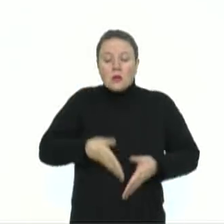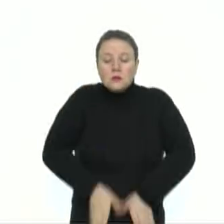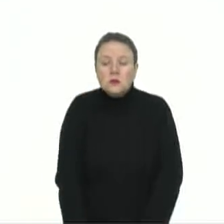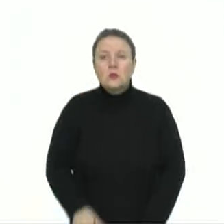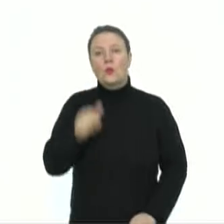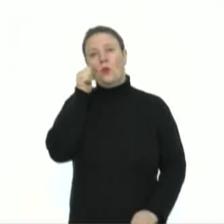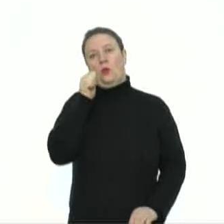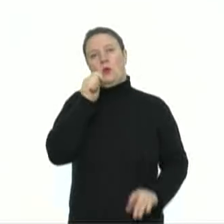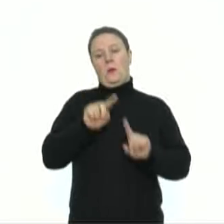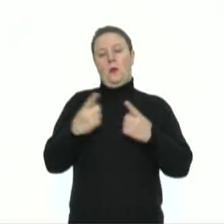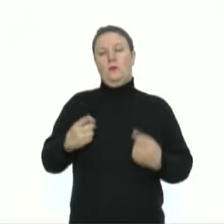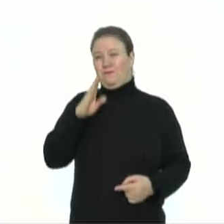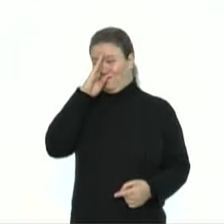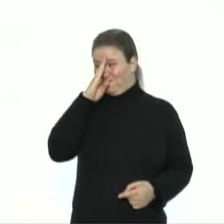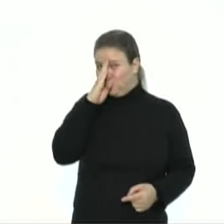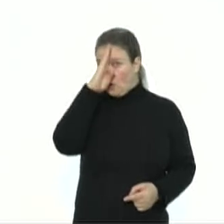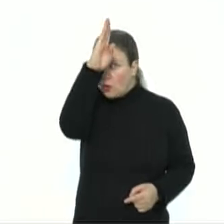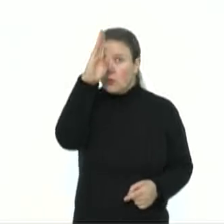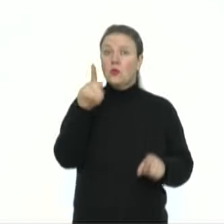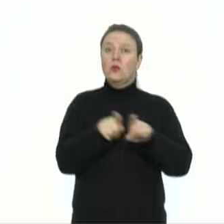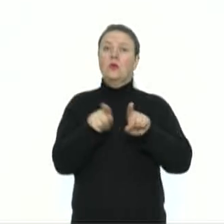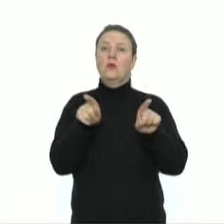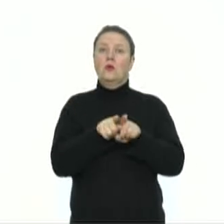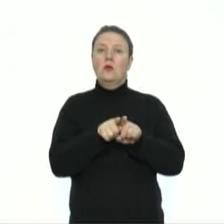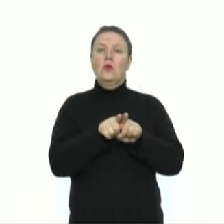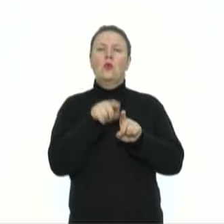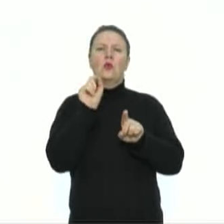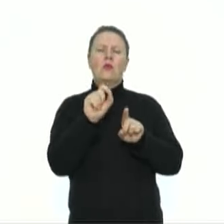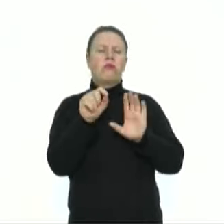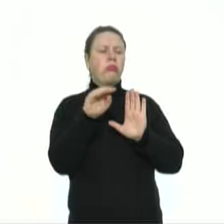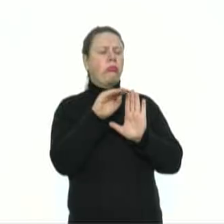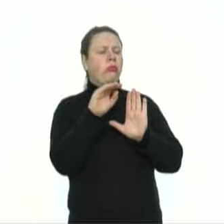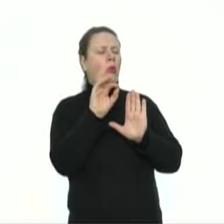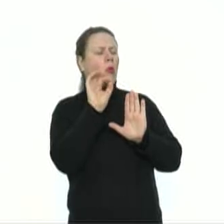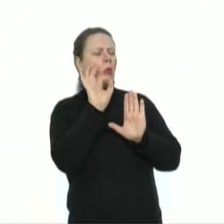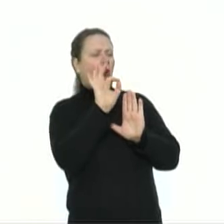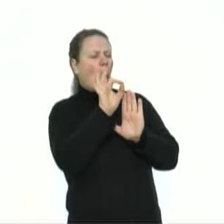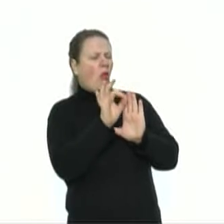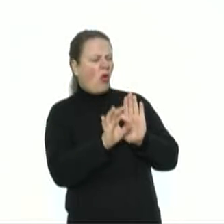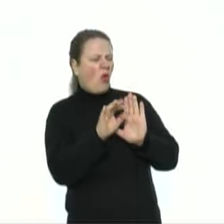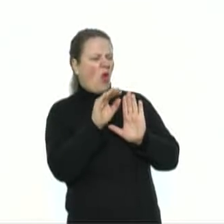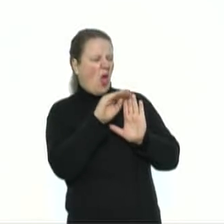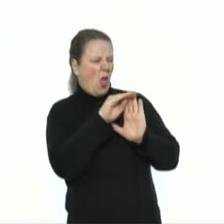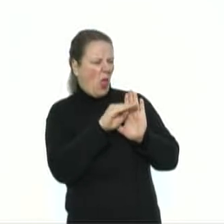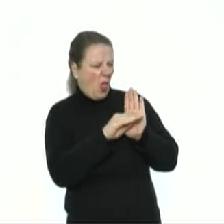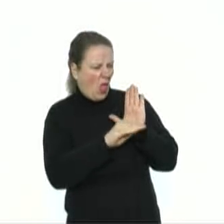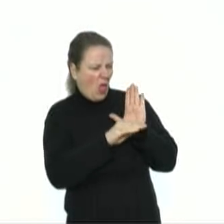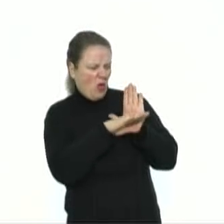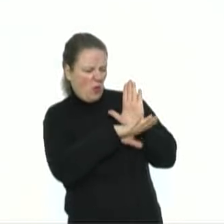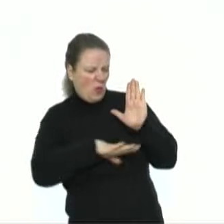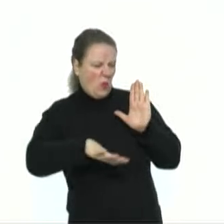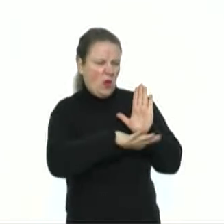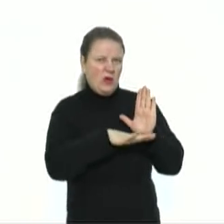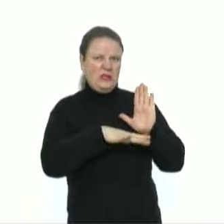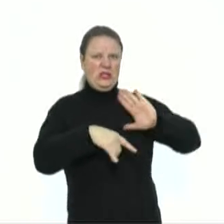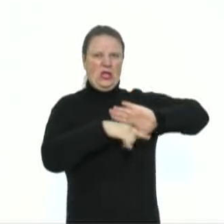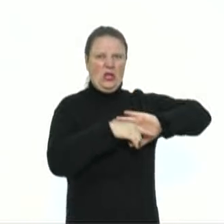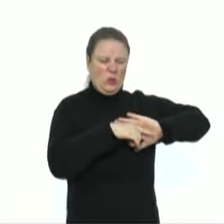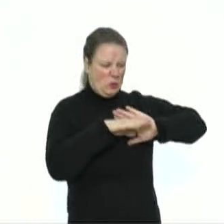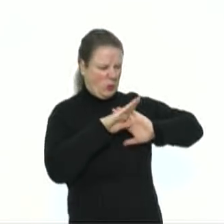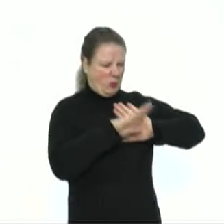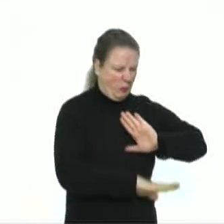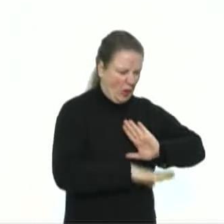mas, principalmente, ser classificada de uma forma negativa pela sociedade. É